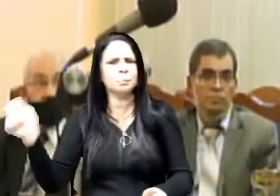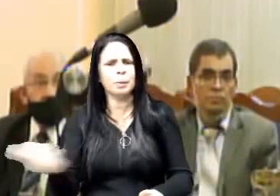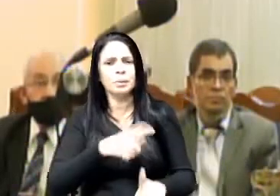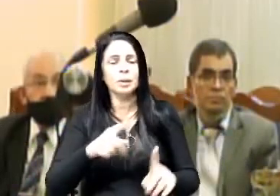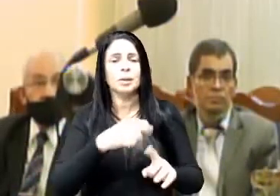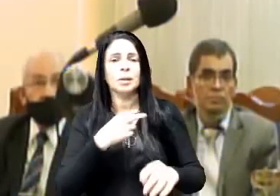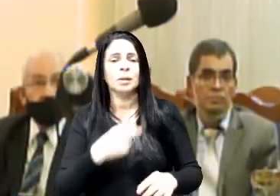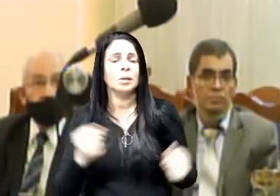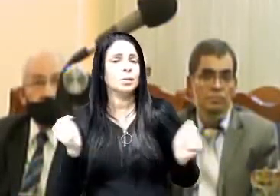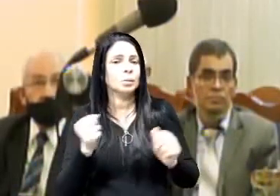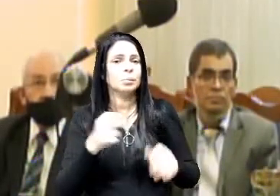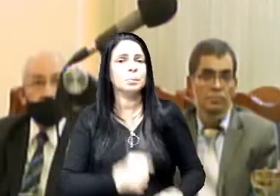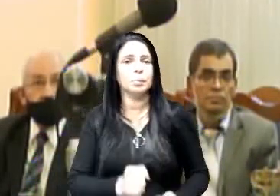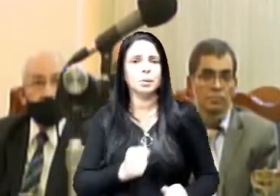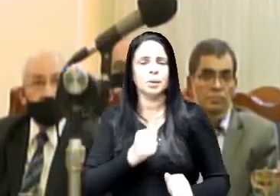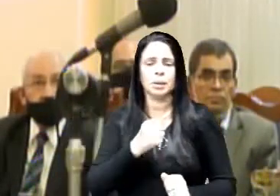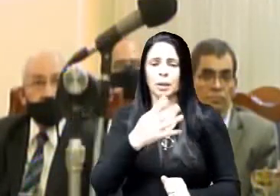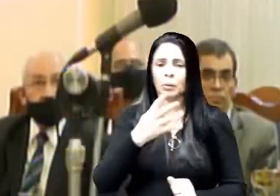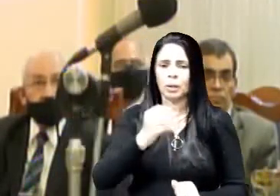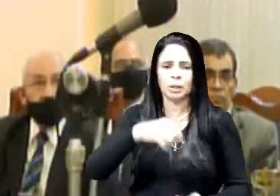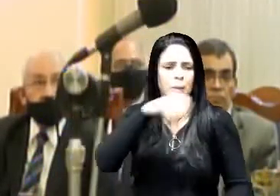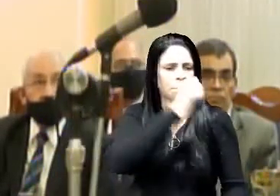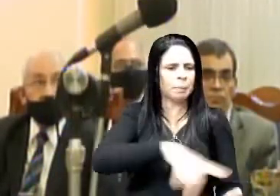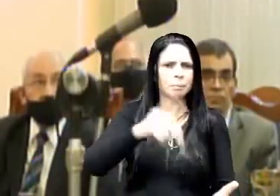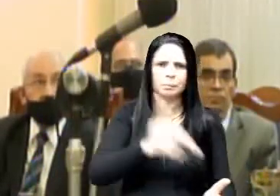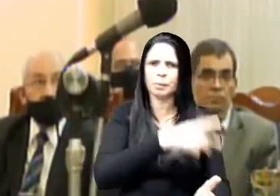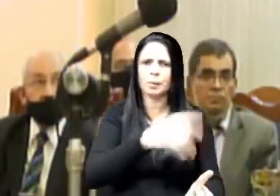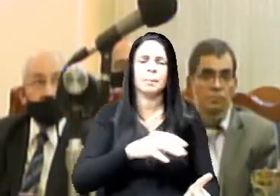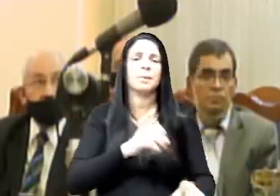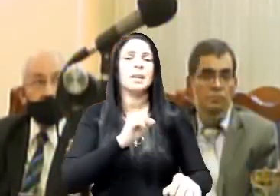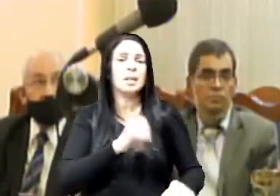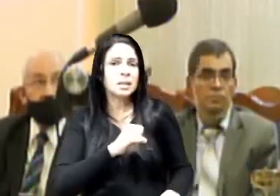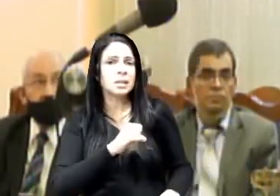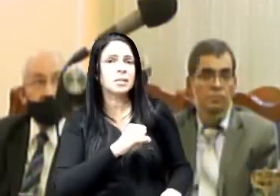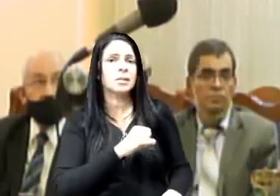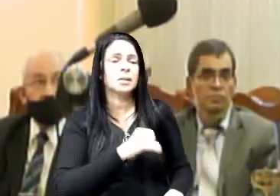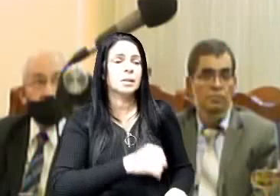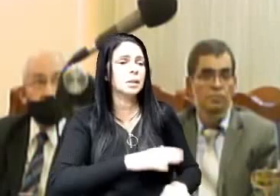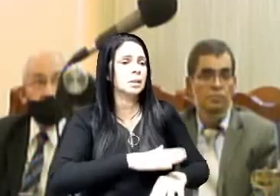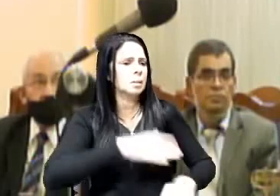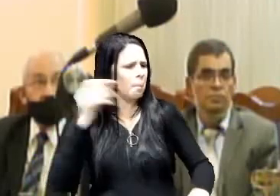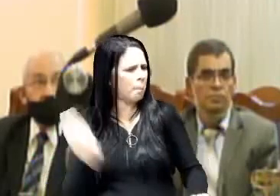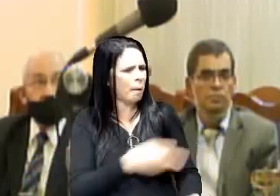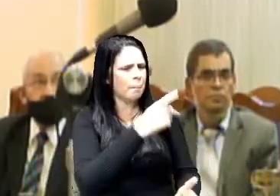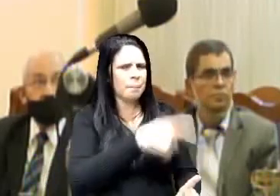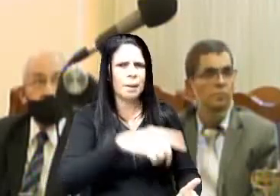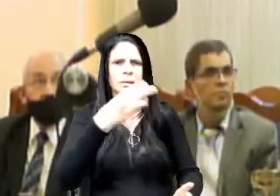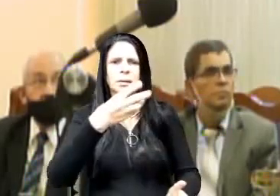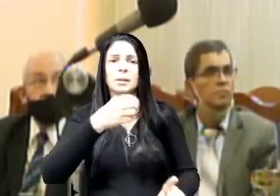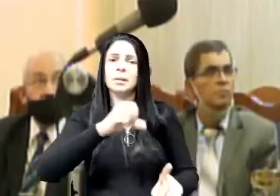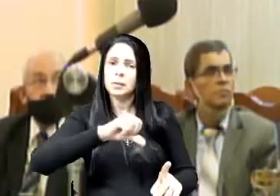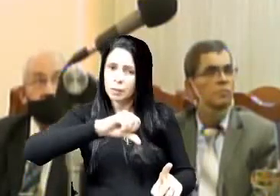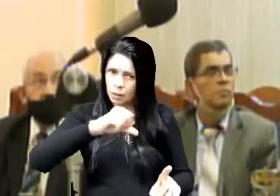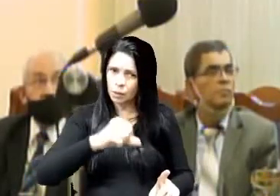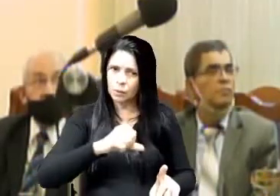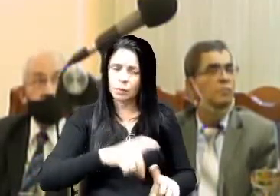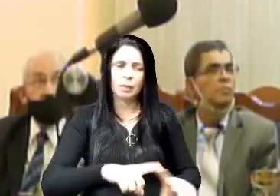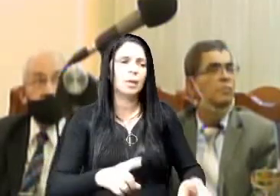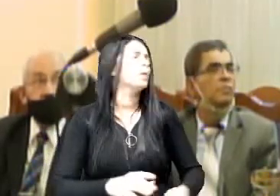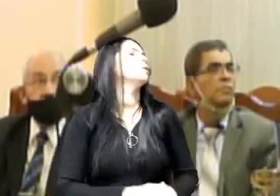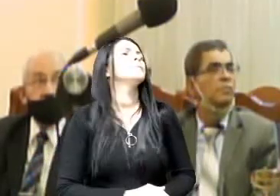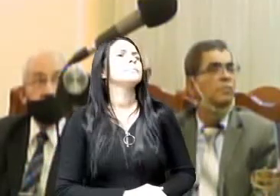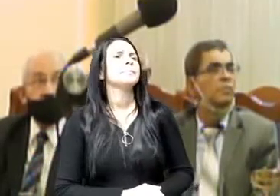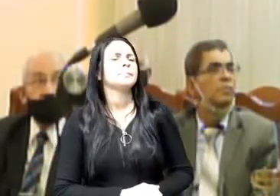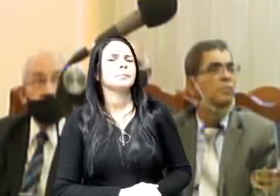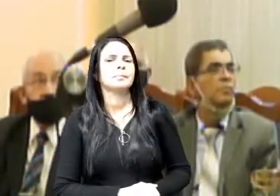chicotadas. Se tivesse de dar mais, tinha que dar 39. Aí uma vez pegaram o Paulo, deram